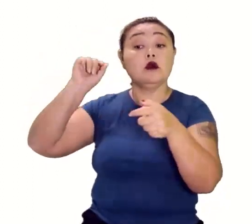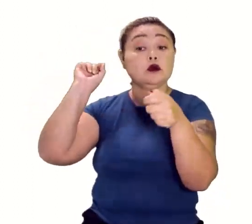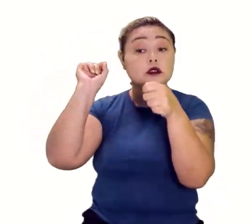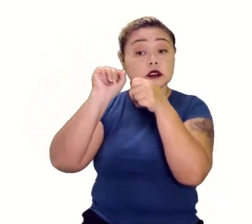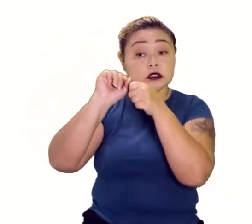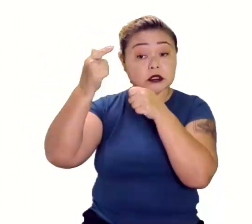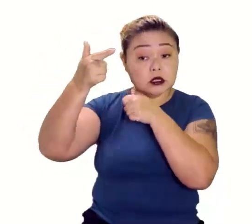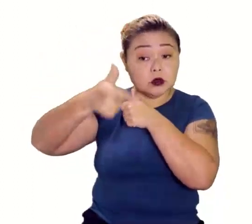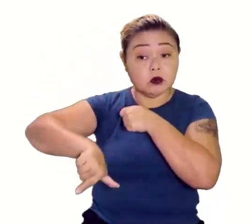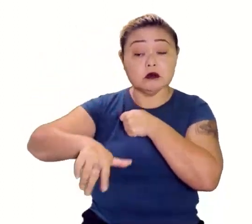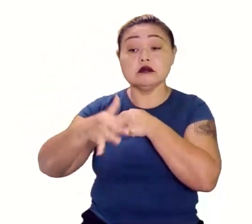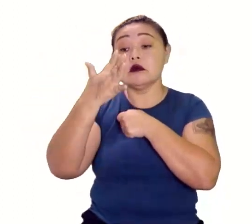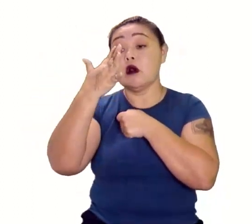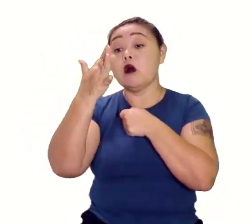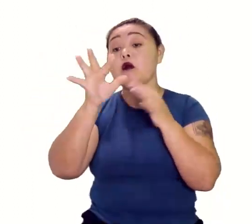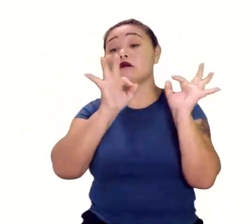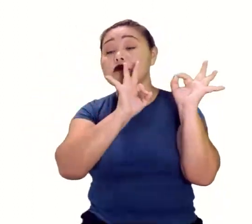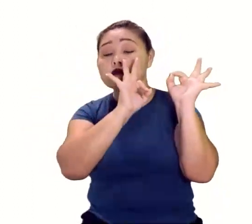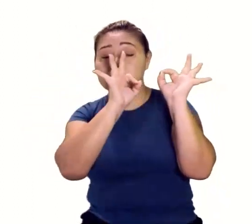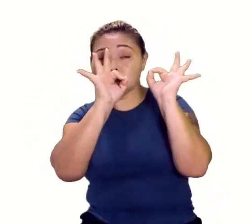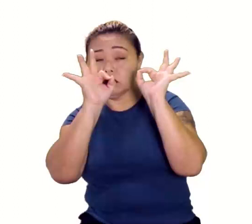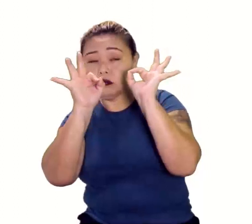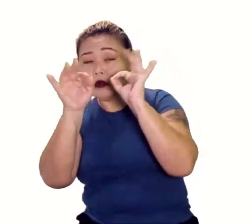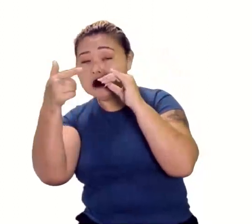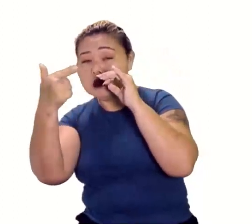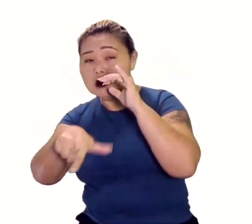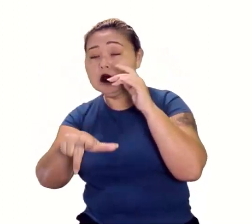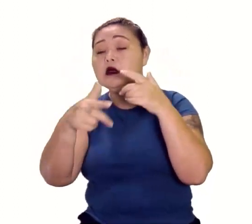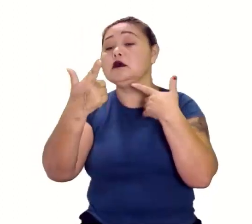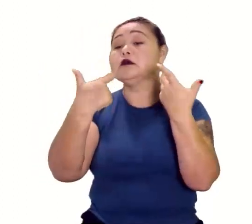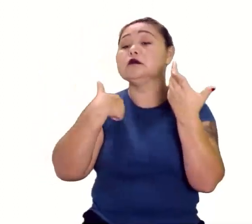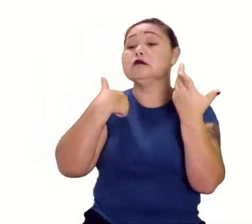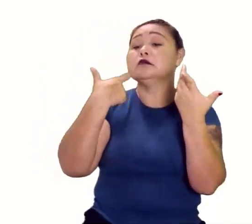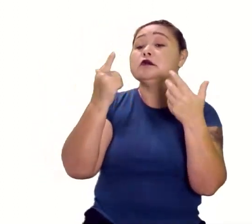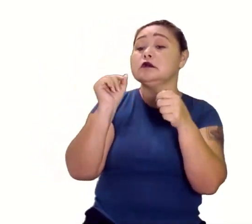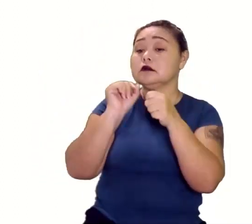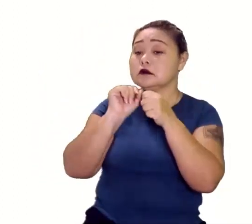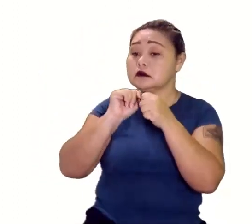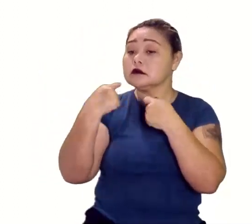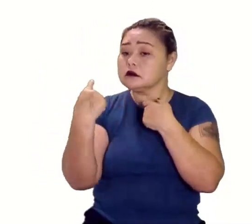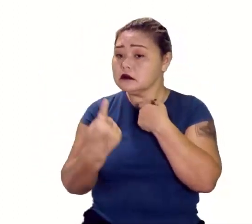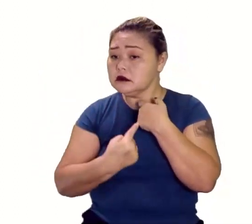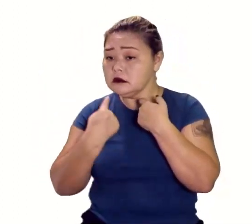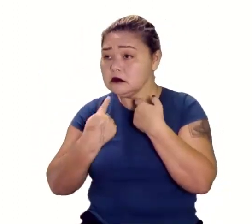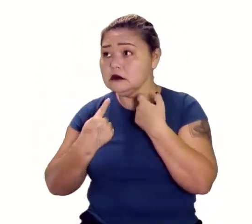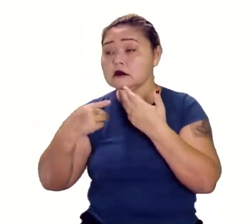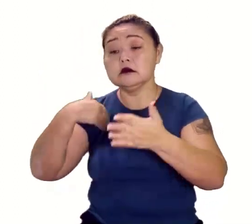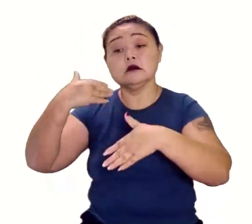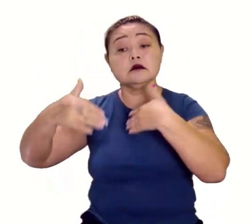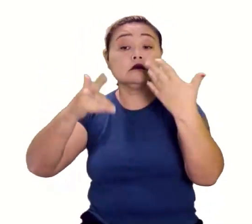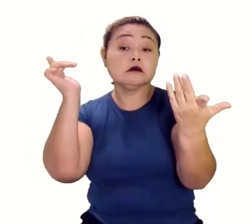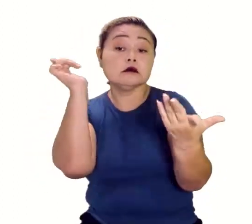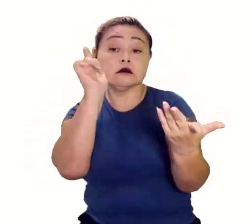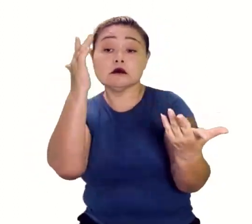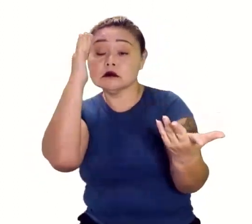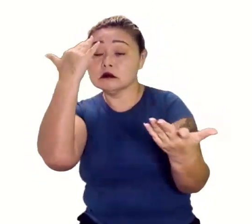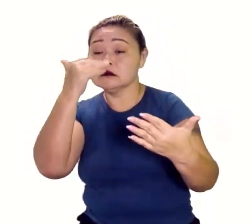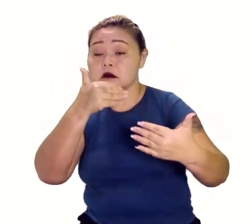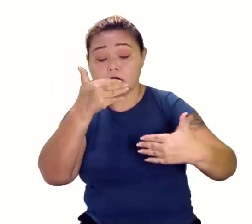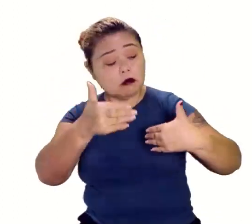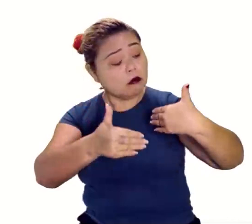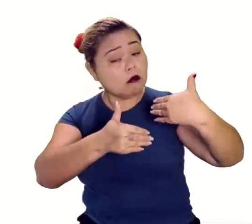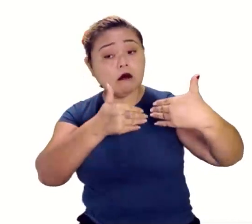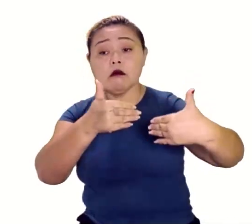ou assiste de novo, olha, revisa, reprisa, faz sozinho até você conseguir entender o passo a